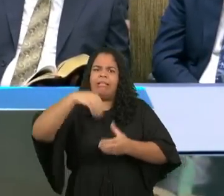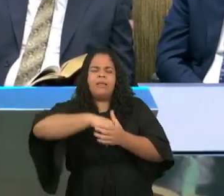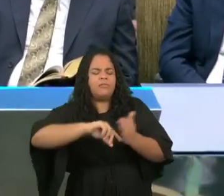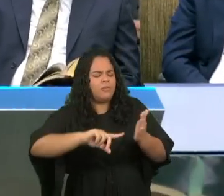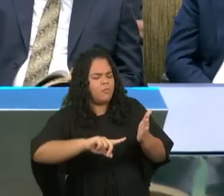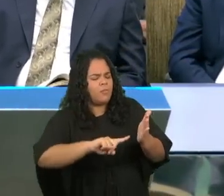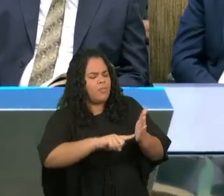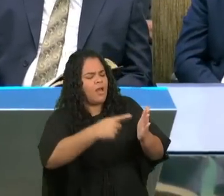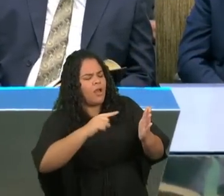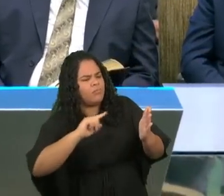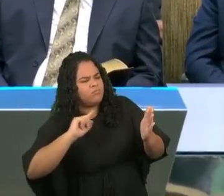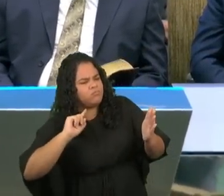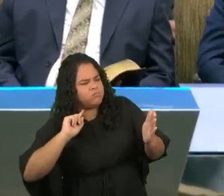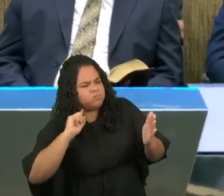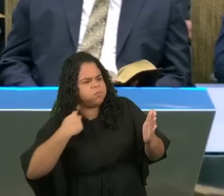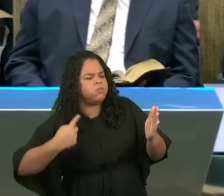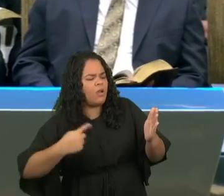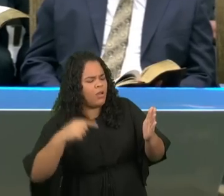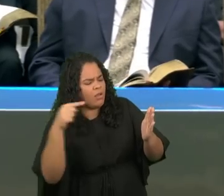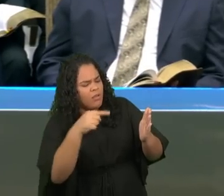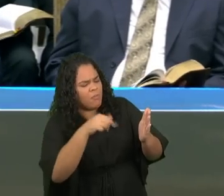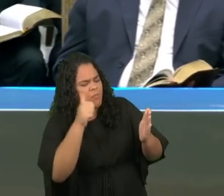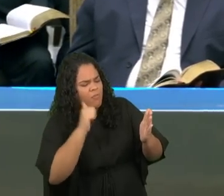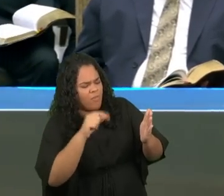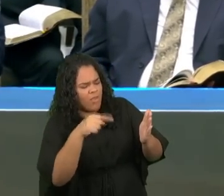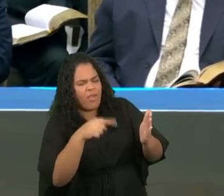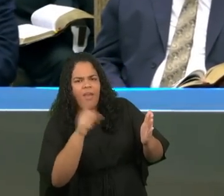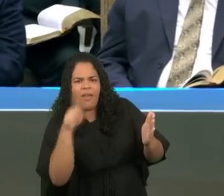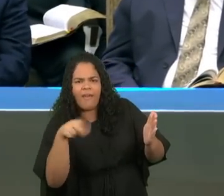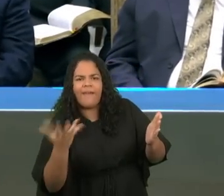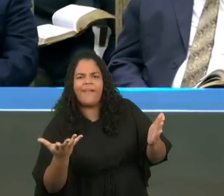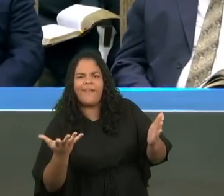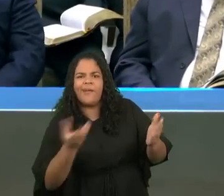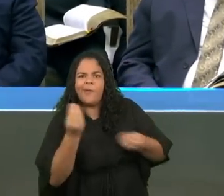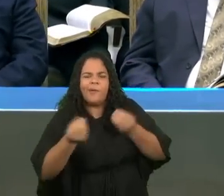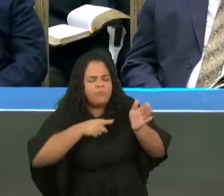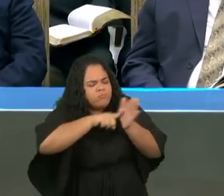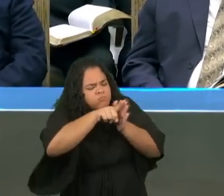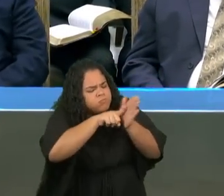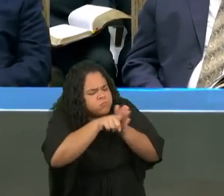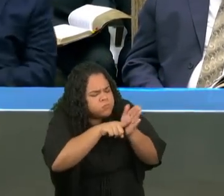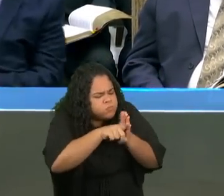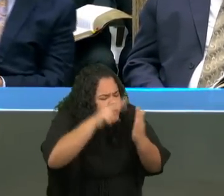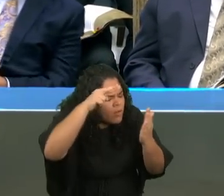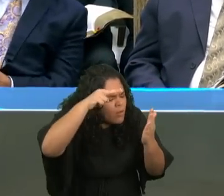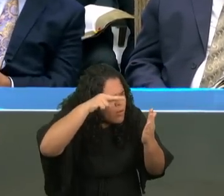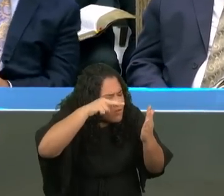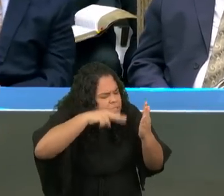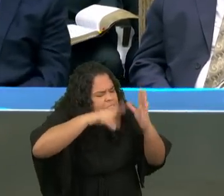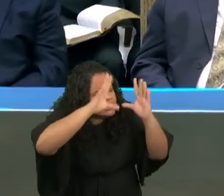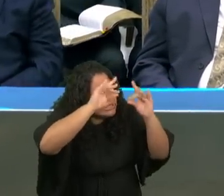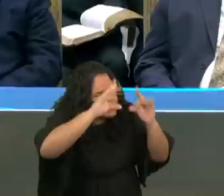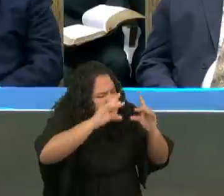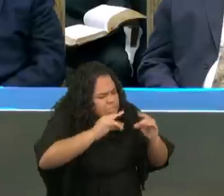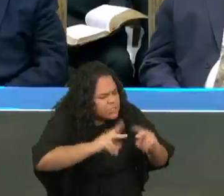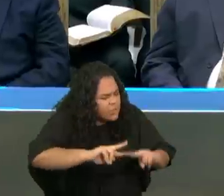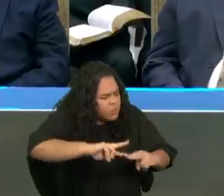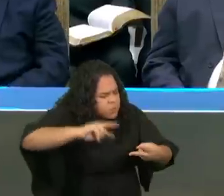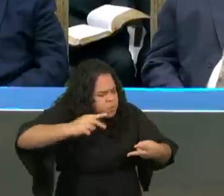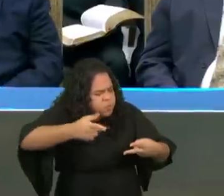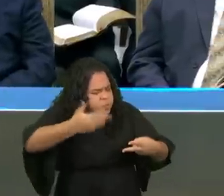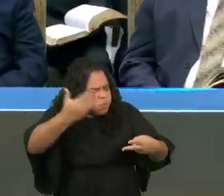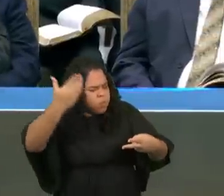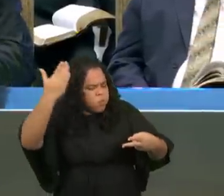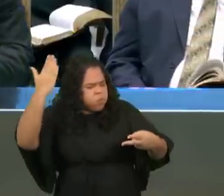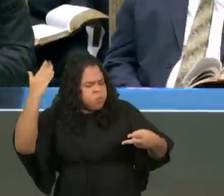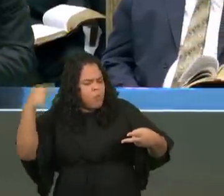fica aí? E por que que esse mitocôndria, se a gente buscar nele, vai achar o primeiro ser humano? Como é que é isso? Então a Bíblia